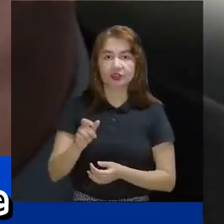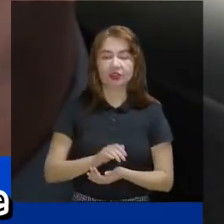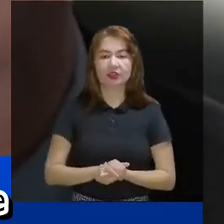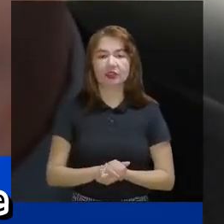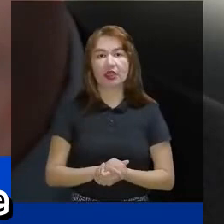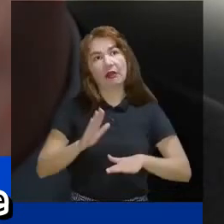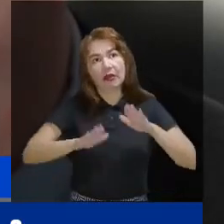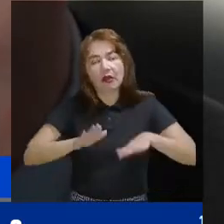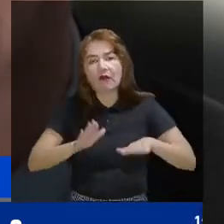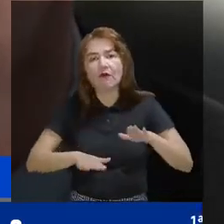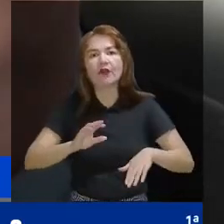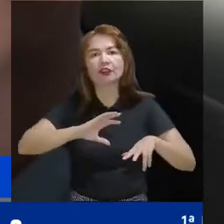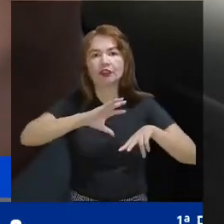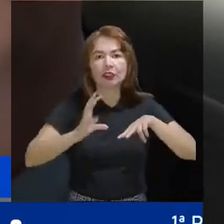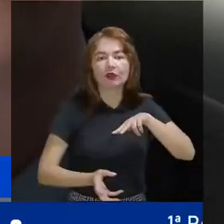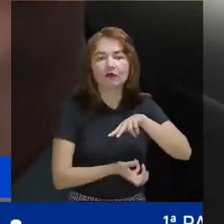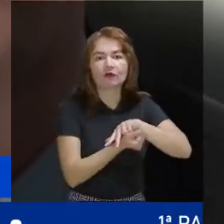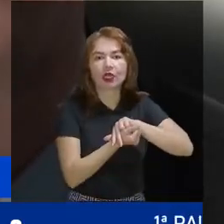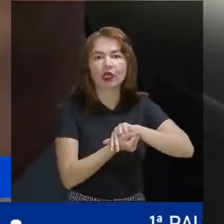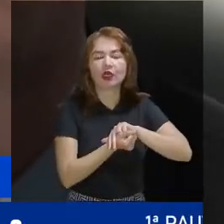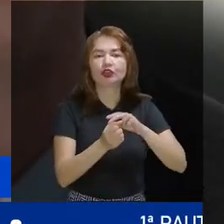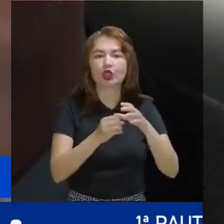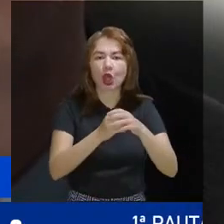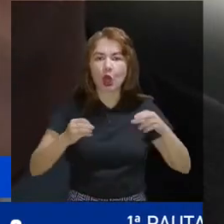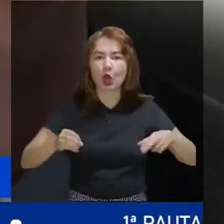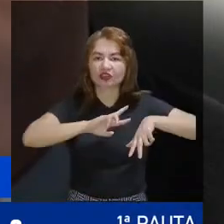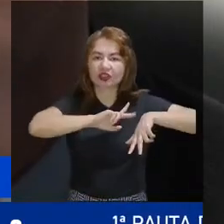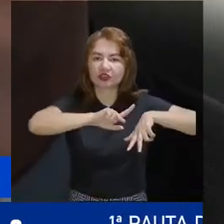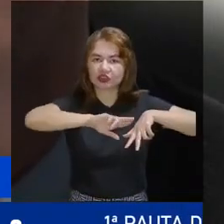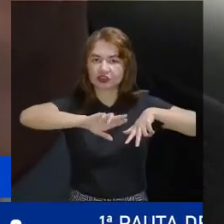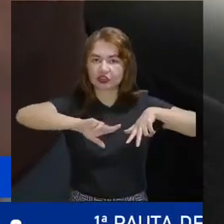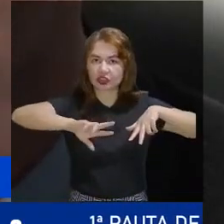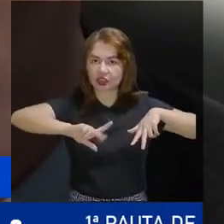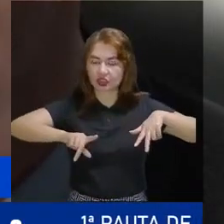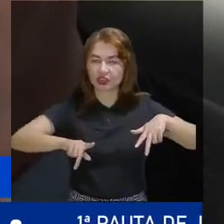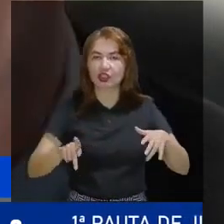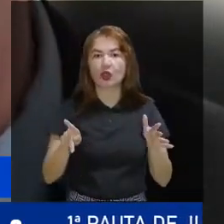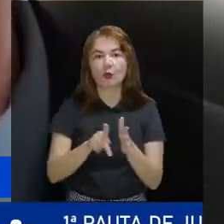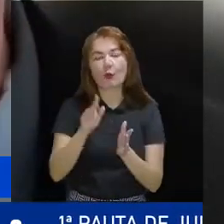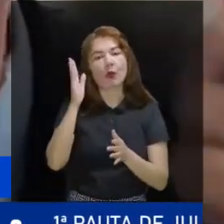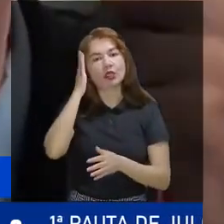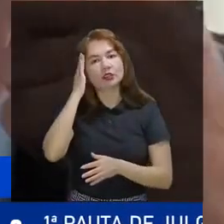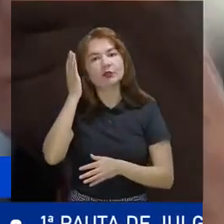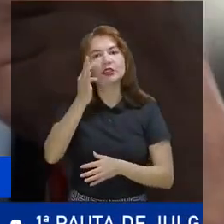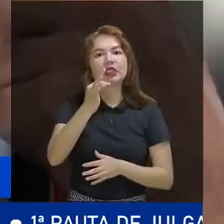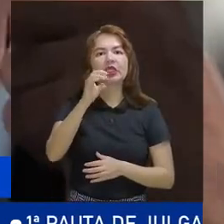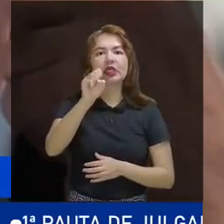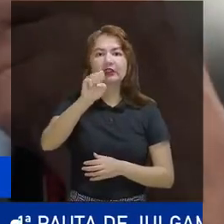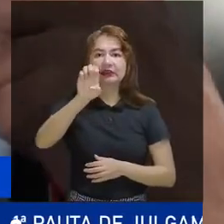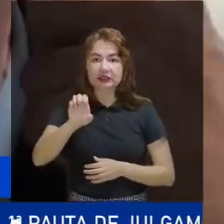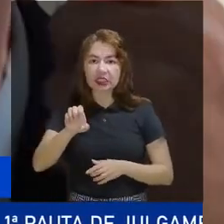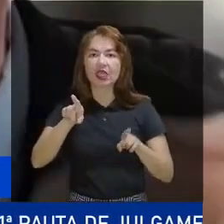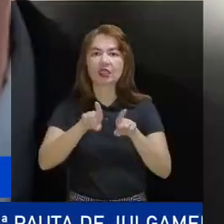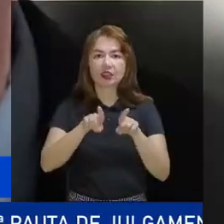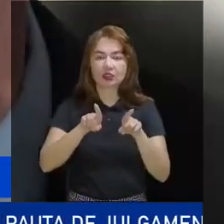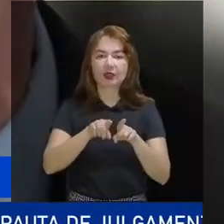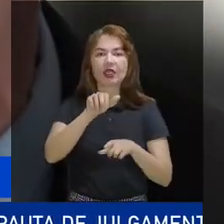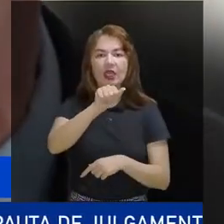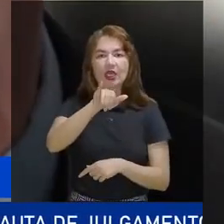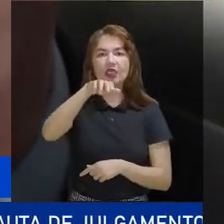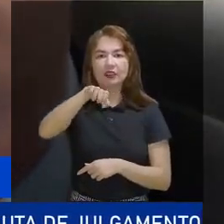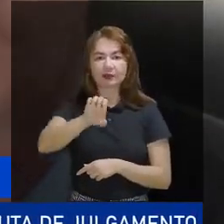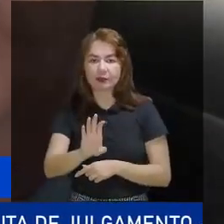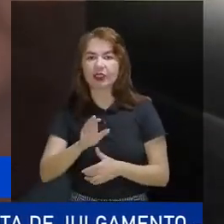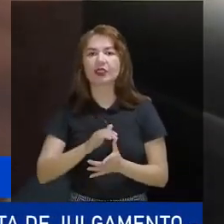hipotética prática de fraude à cota de gênero e, segundo o entendimento do TSE, é cabível o ajuizamento da AIME